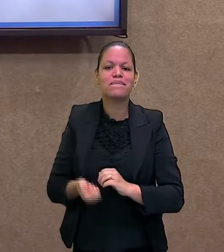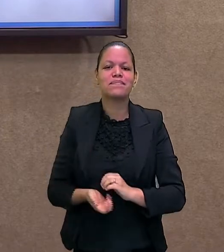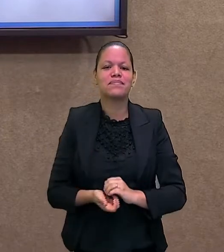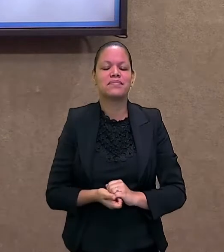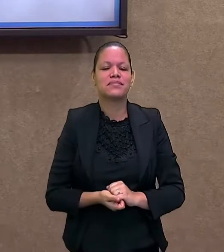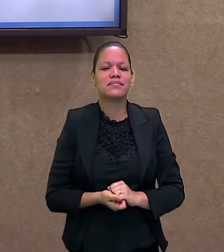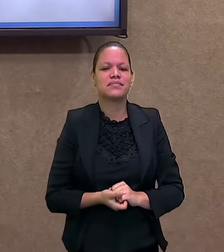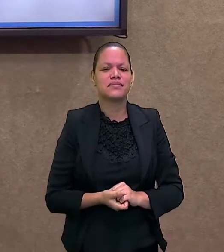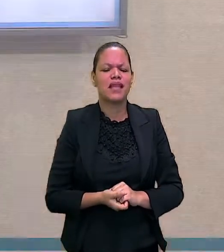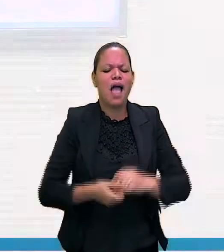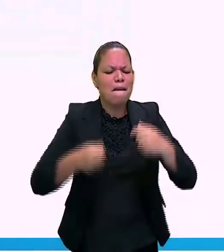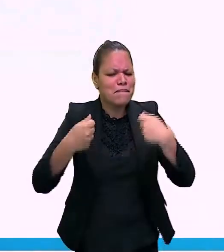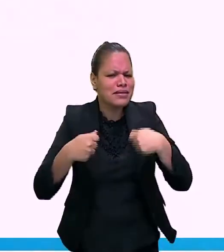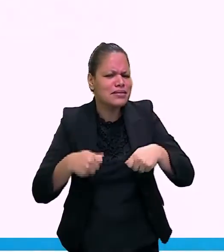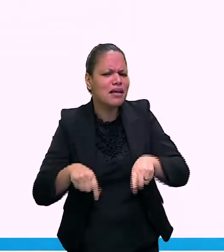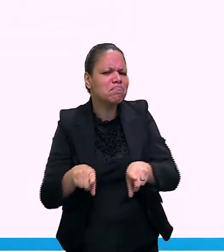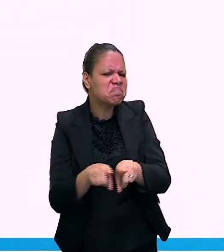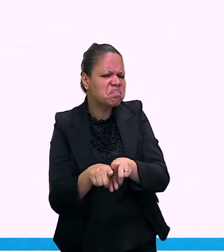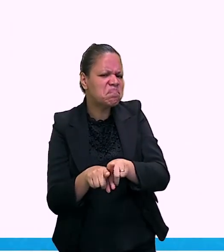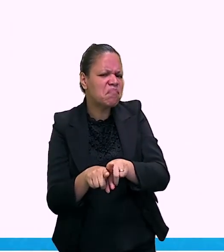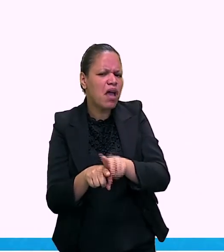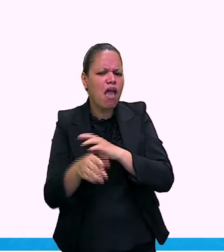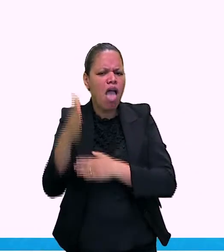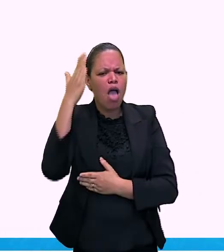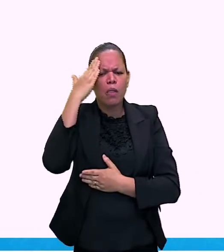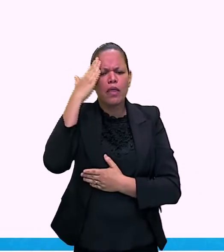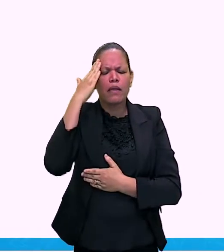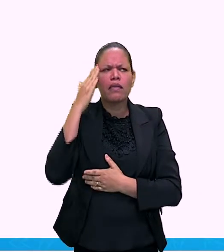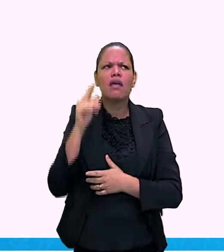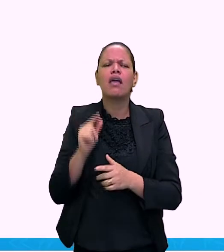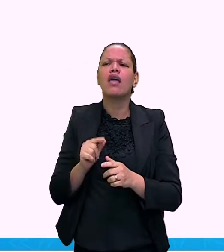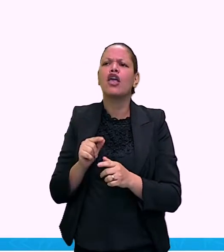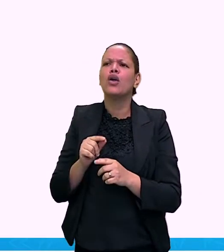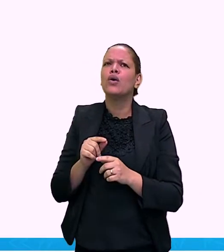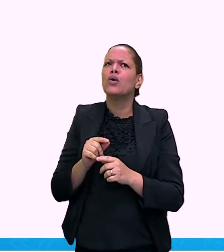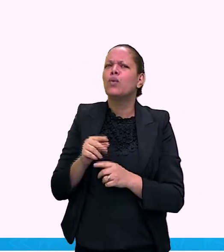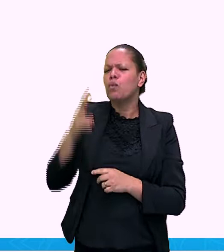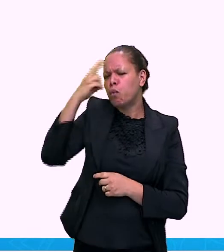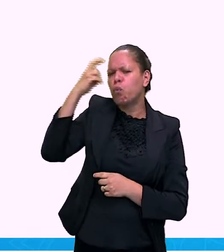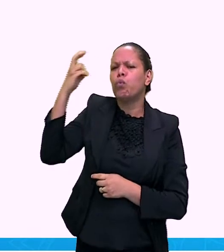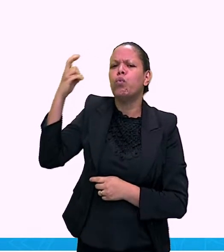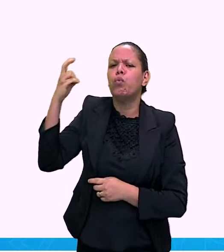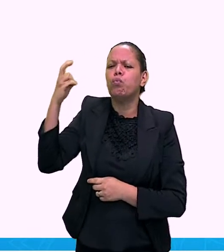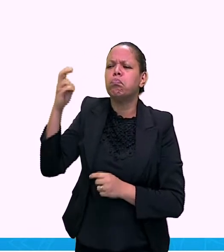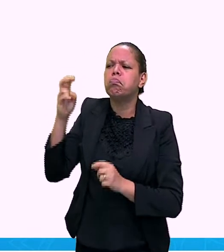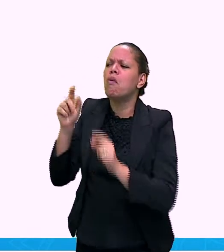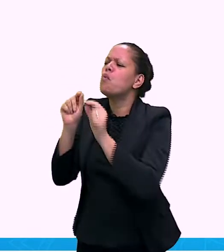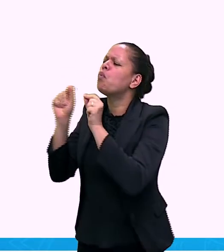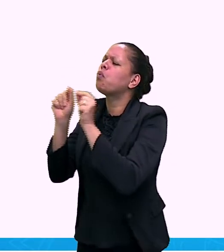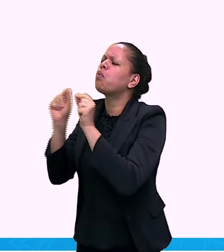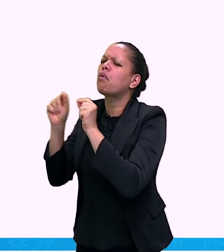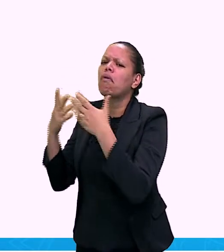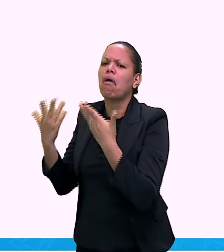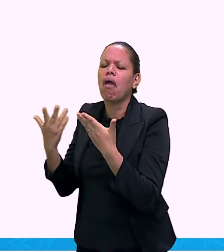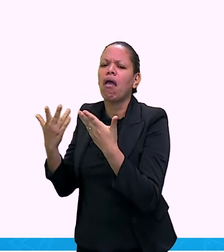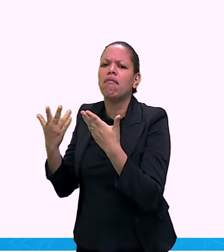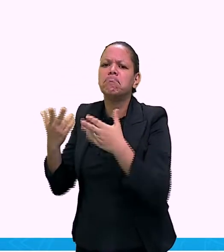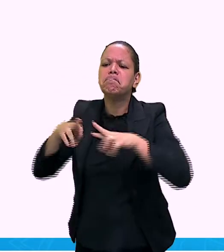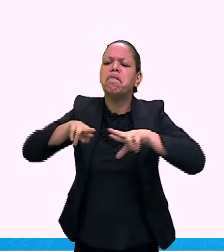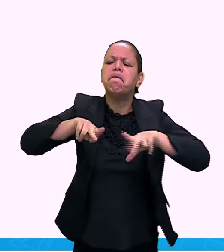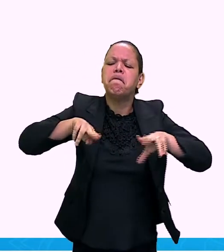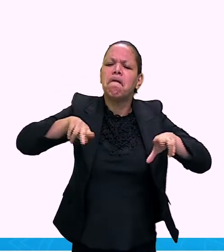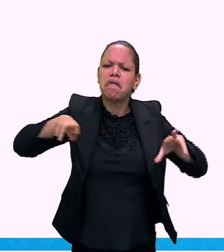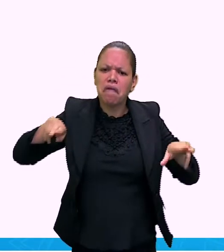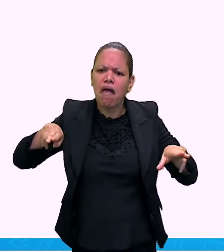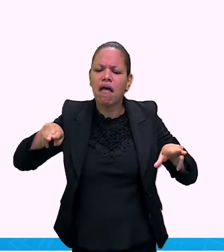tecnológicos. Precisamos também entender o que é cultura, né, ou essa diversidade cultural. O sentido de